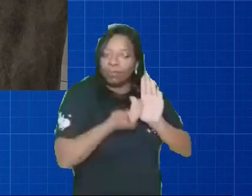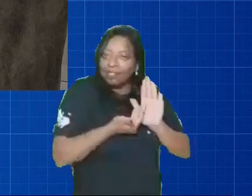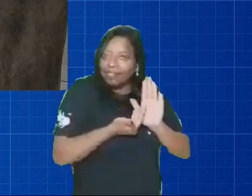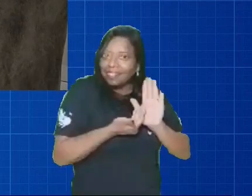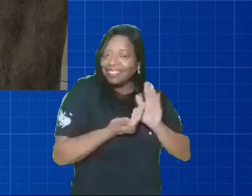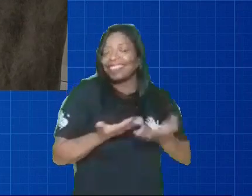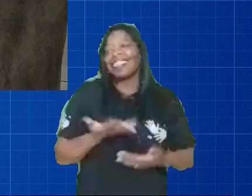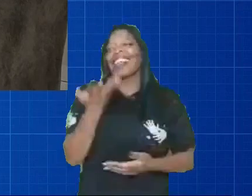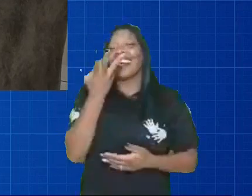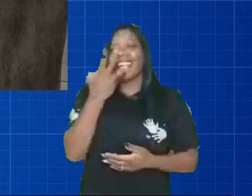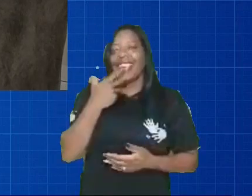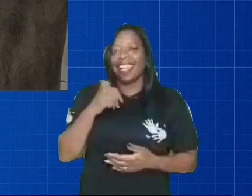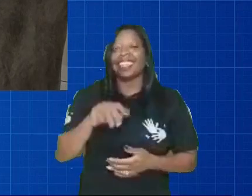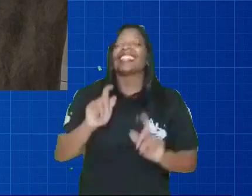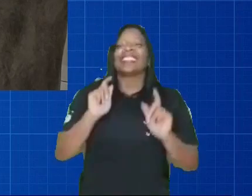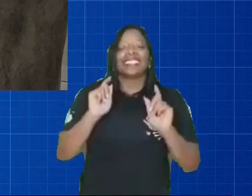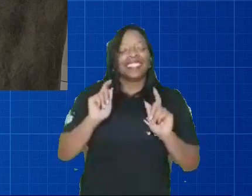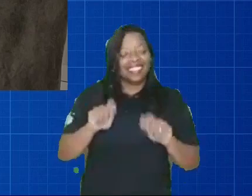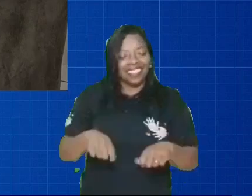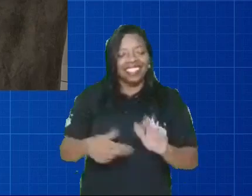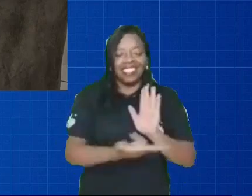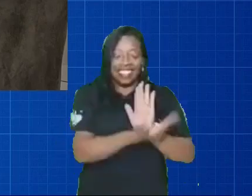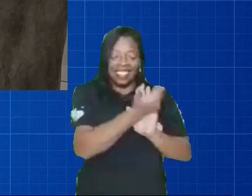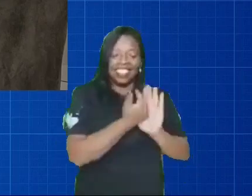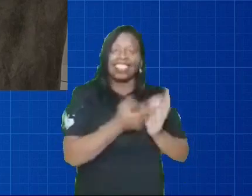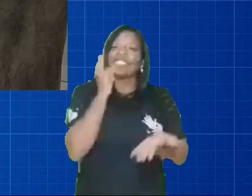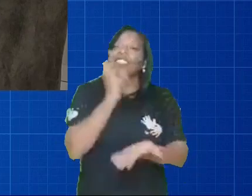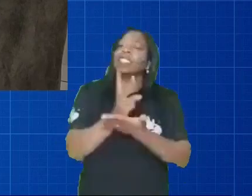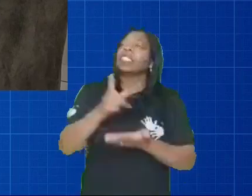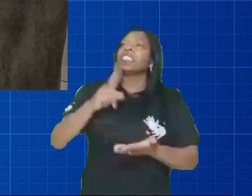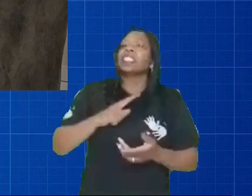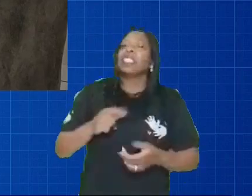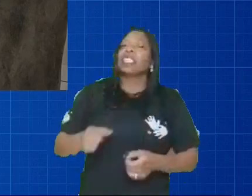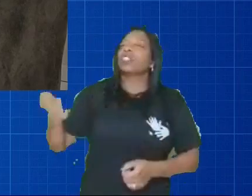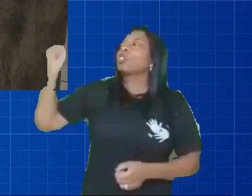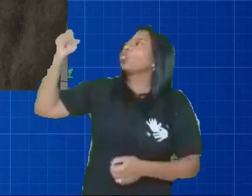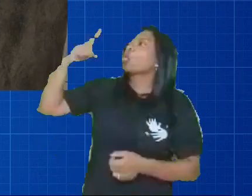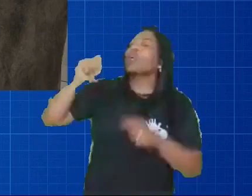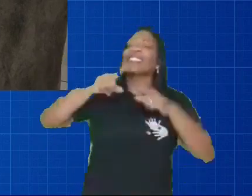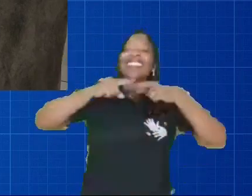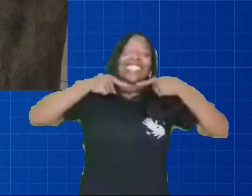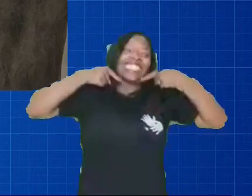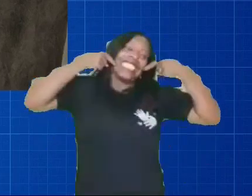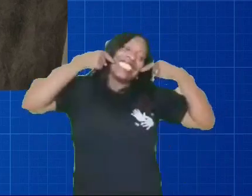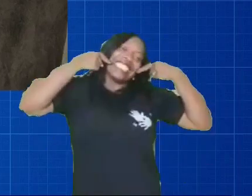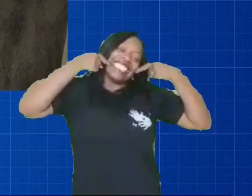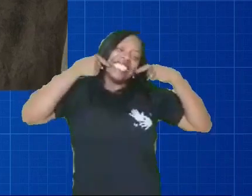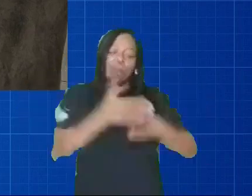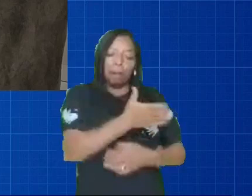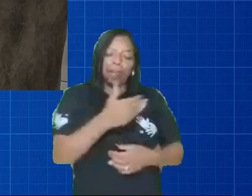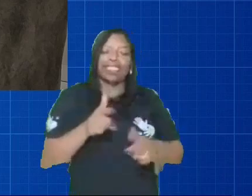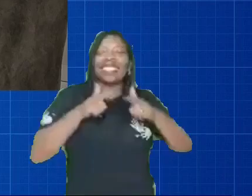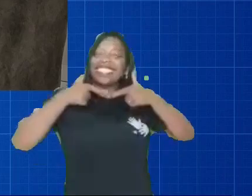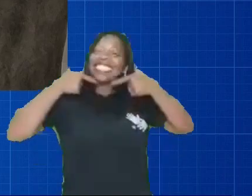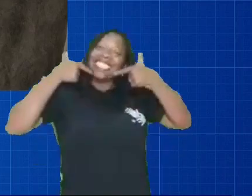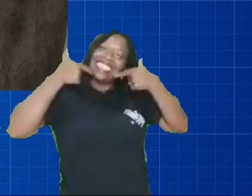muito engraçado, né? Elas desenham o sol sorrindo, as coisas coloridas, as coisas bonitas, o peixinho feliz, né? E